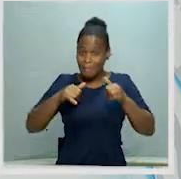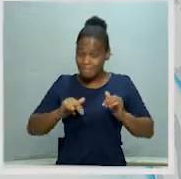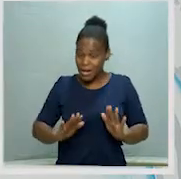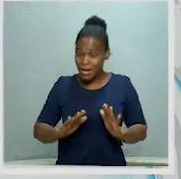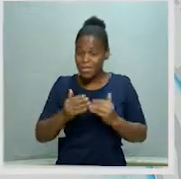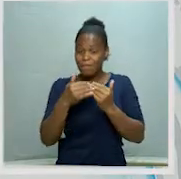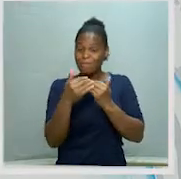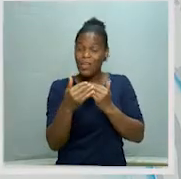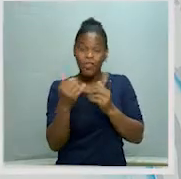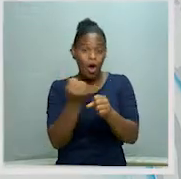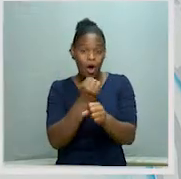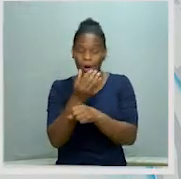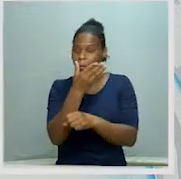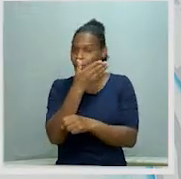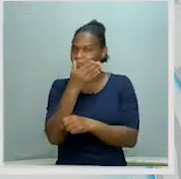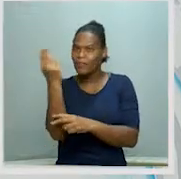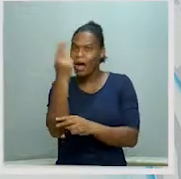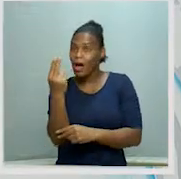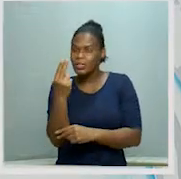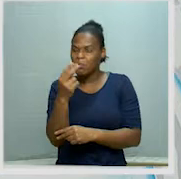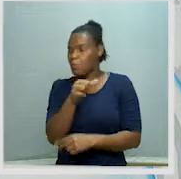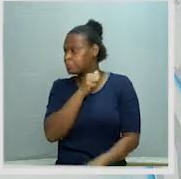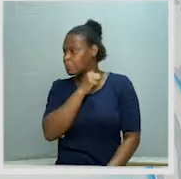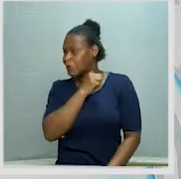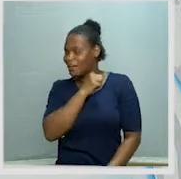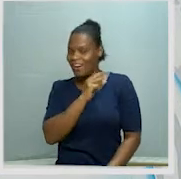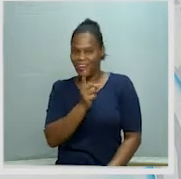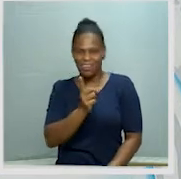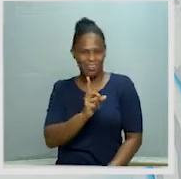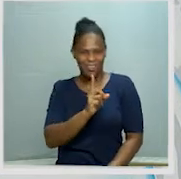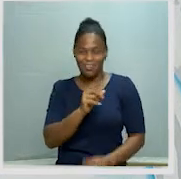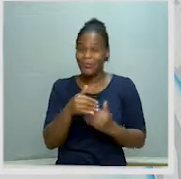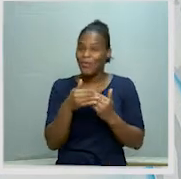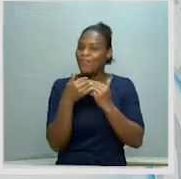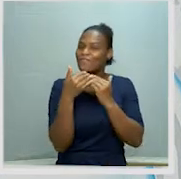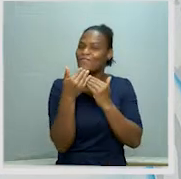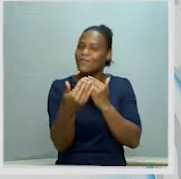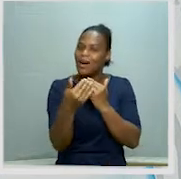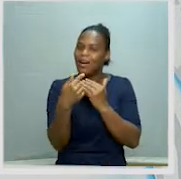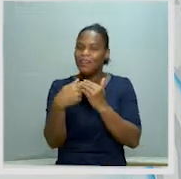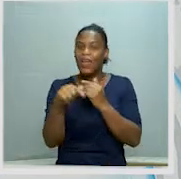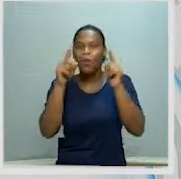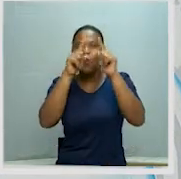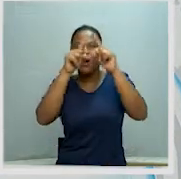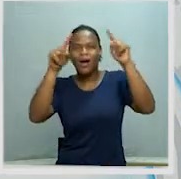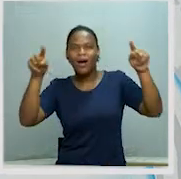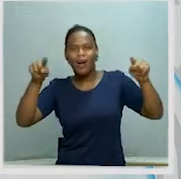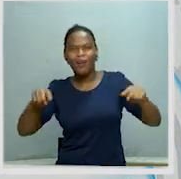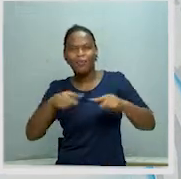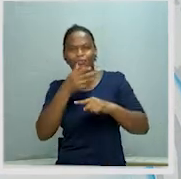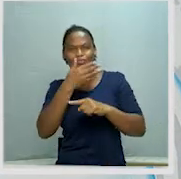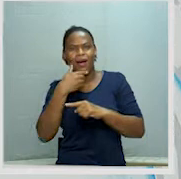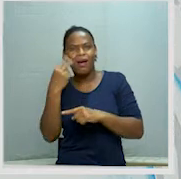Mas, perante a obra de arte, ninguém consegue ficar indiferente, Estamos aí perante um quadro de